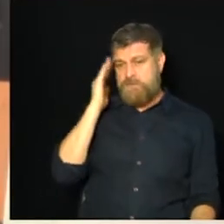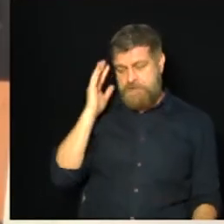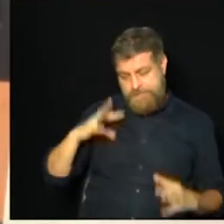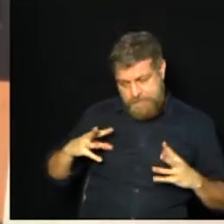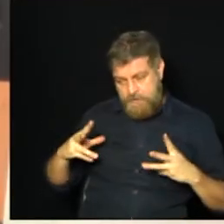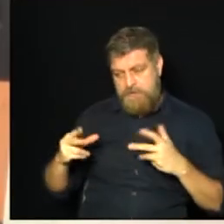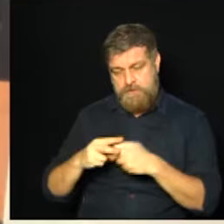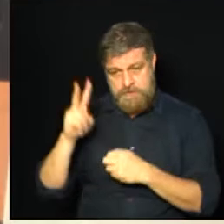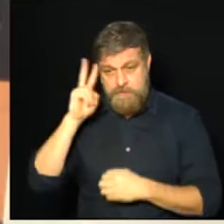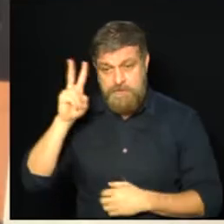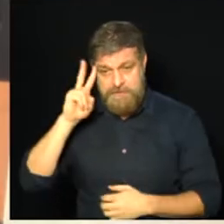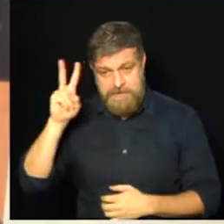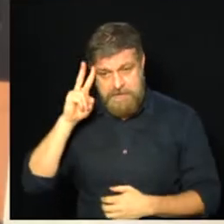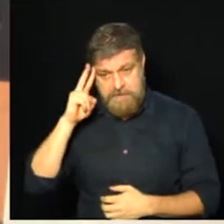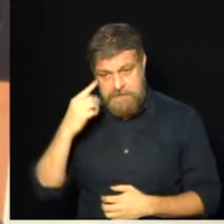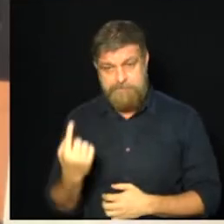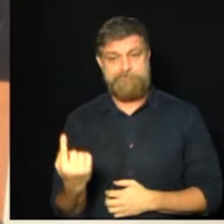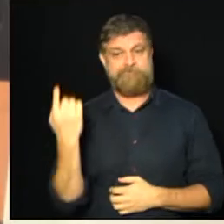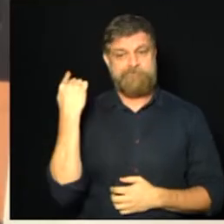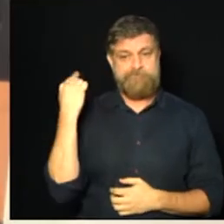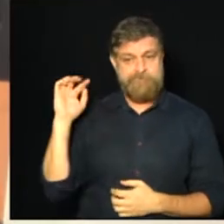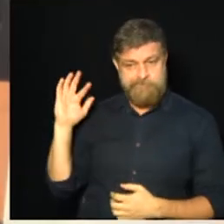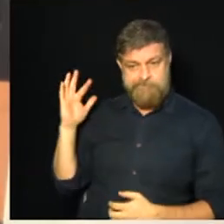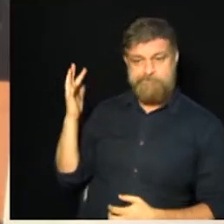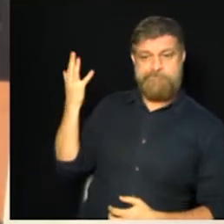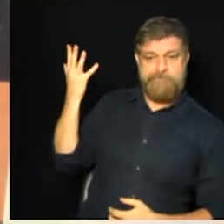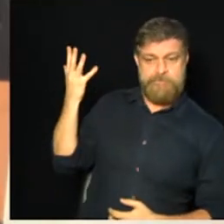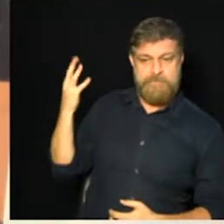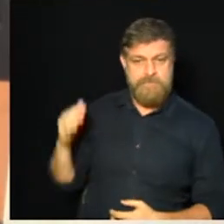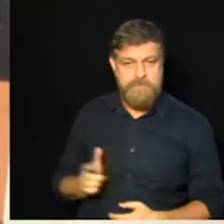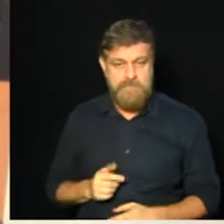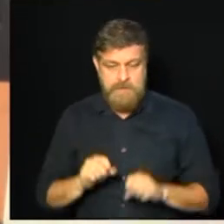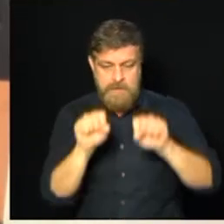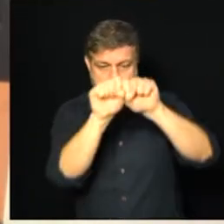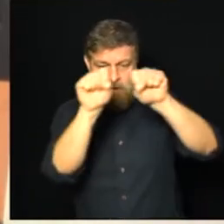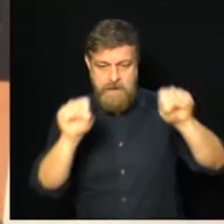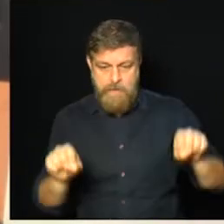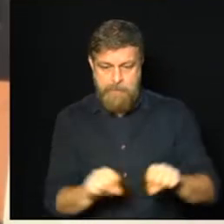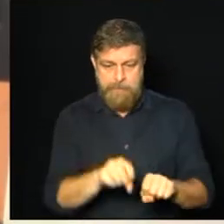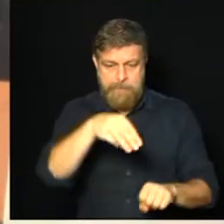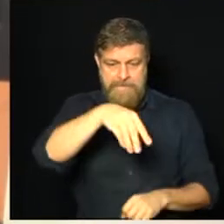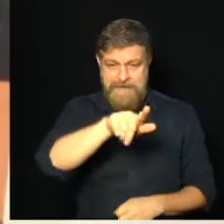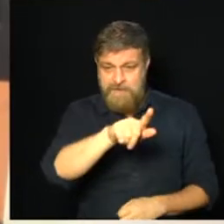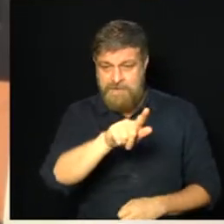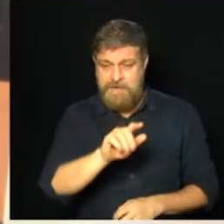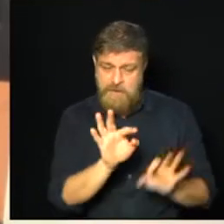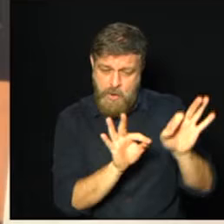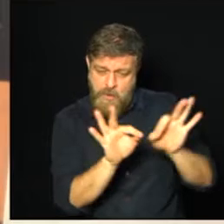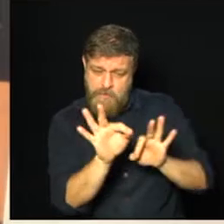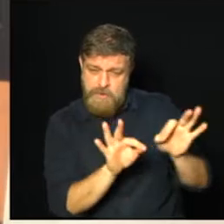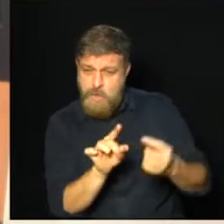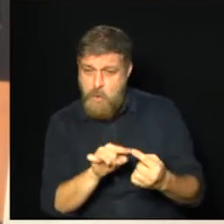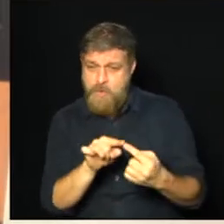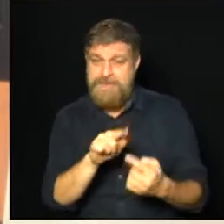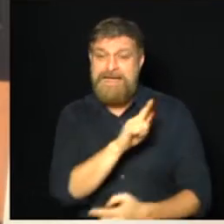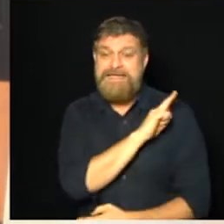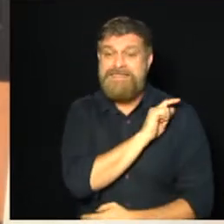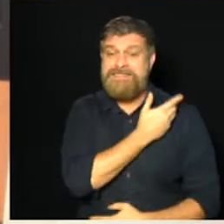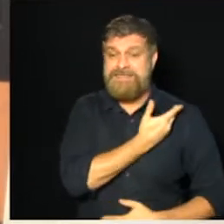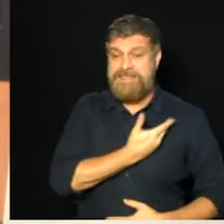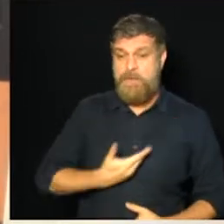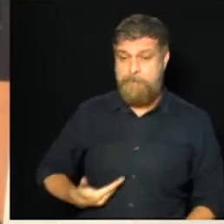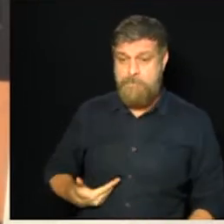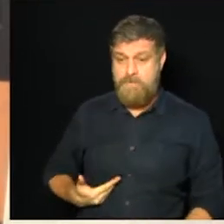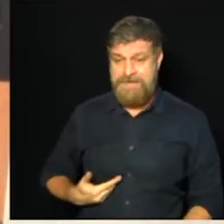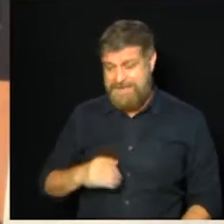se recorda, porque é um passado recente. Então, o projeto da Rede Mário Gatti foi o de colocar a gestão pública